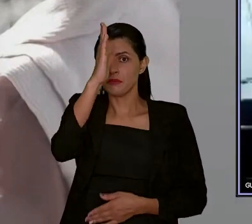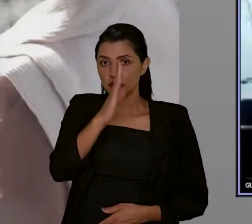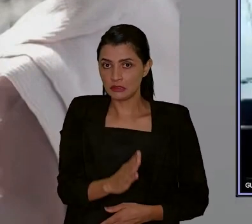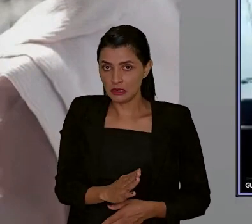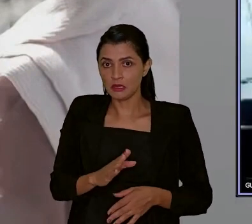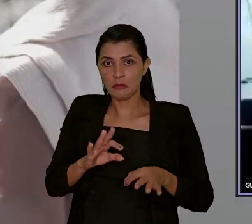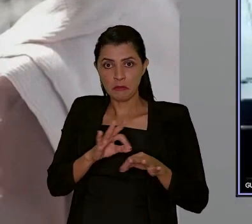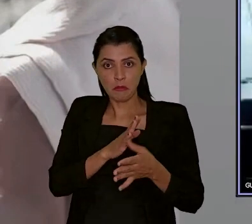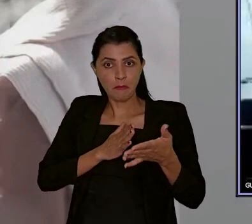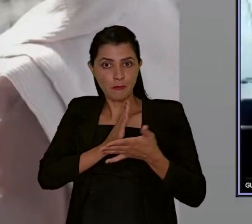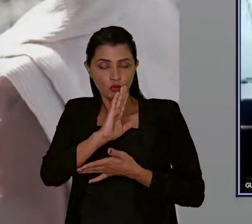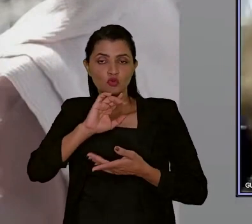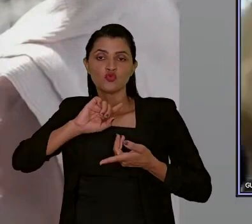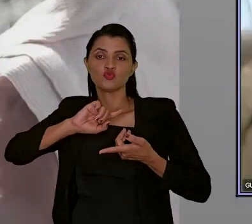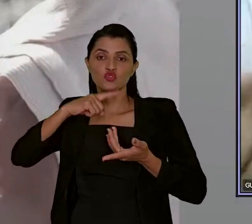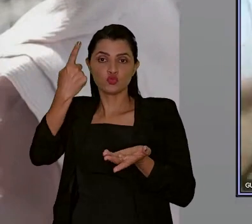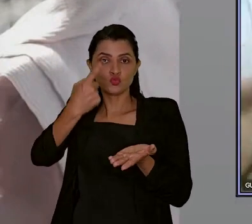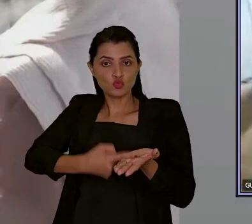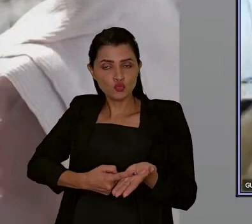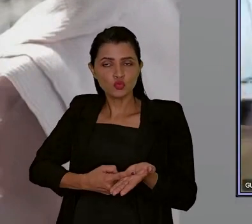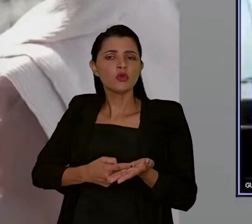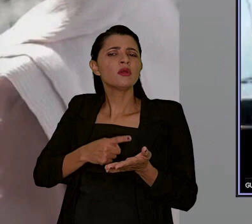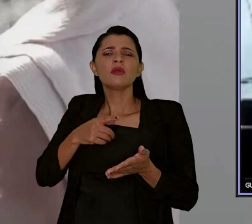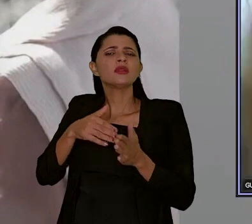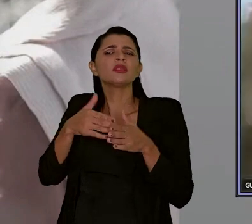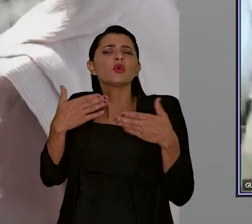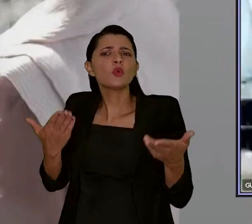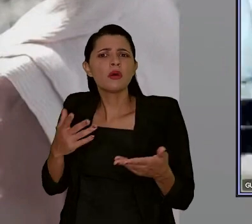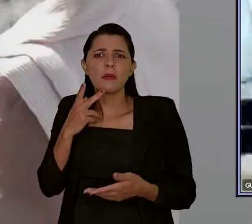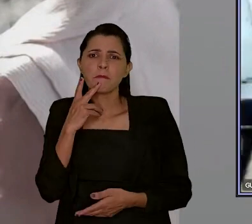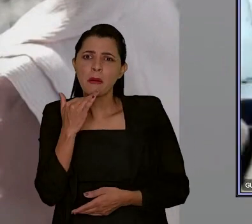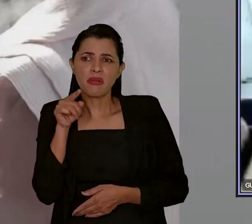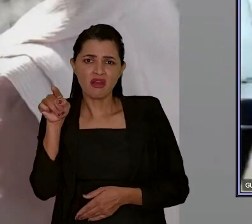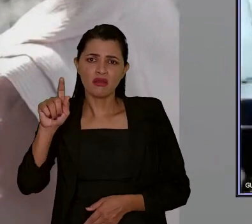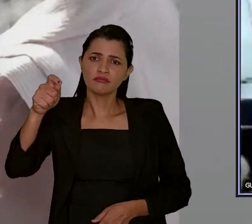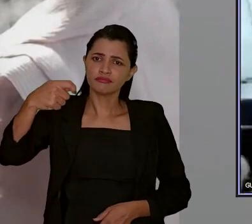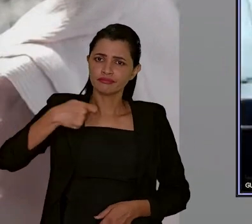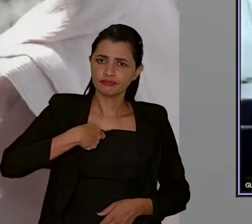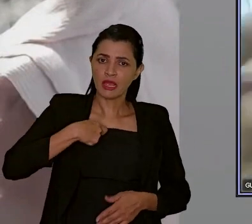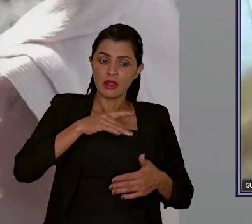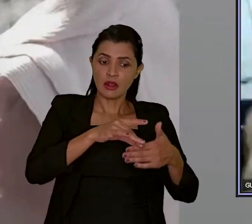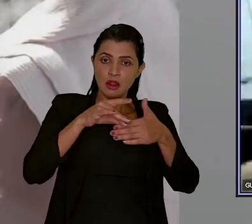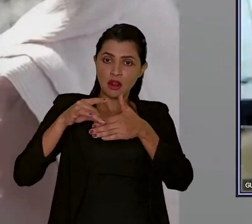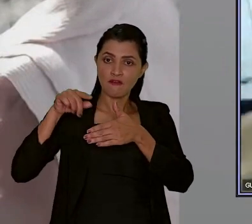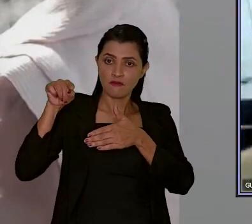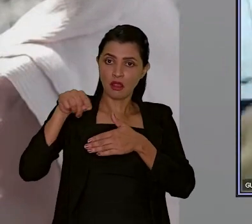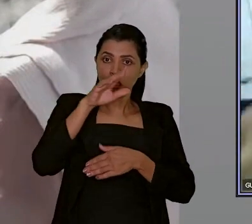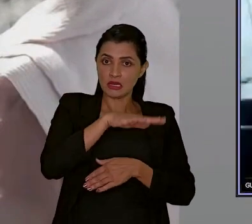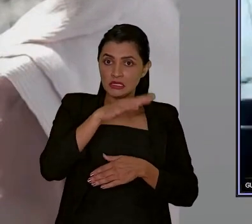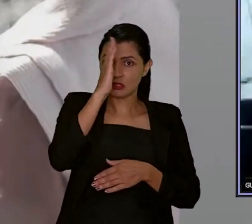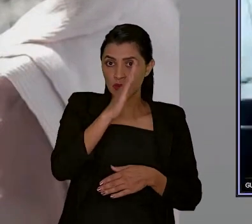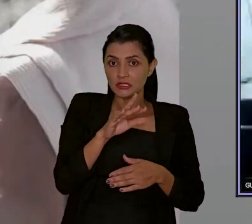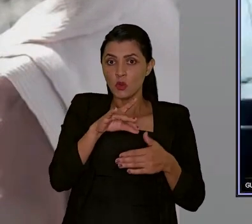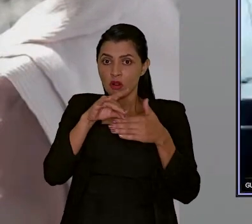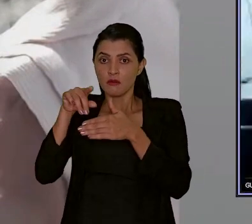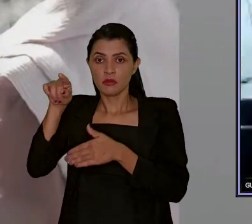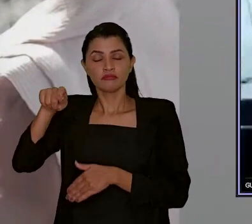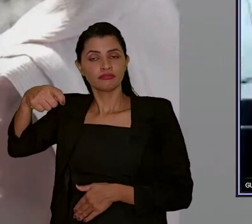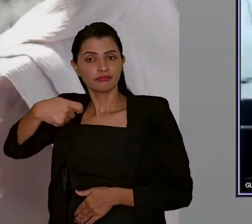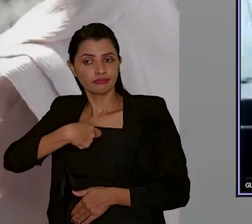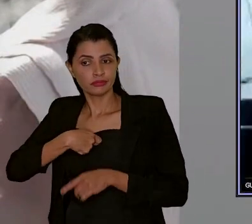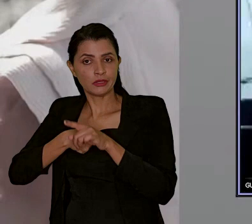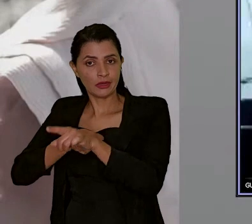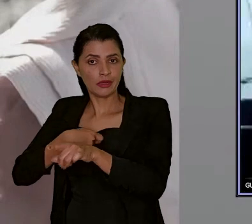acordo, e até que ponto o pai espanhol, levando a criança do Brasil para a Espanha, ele estaria adstrito a